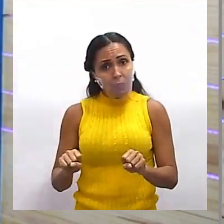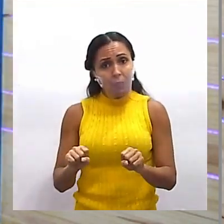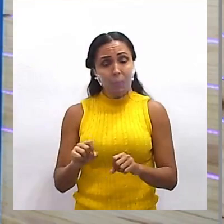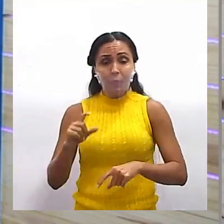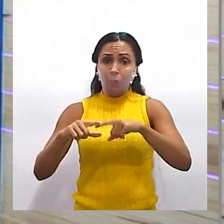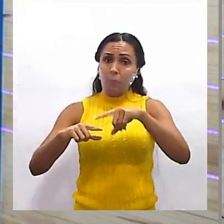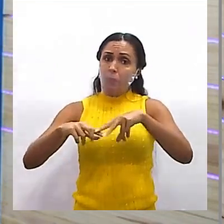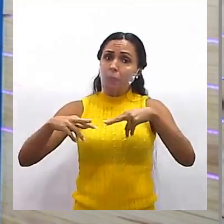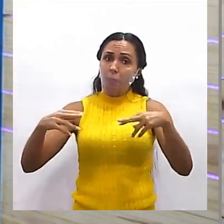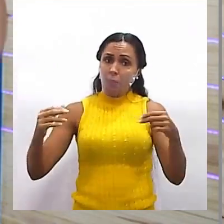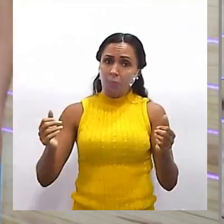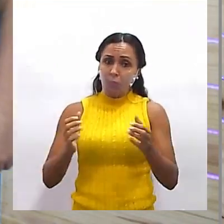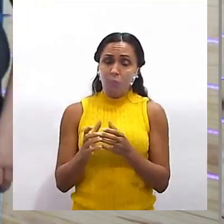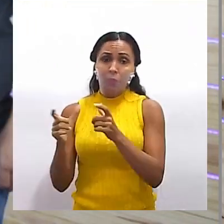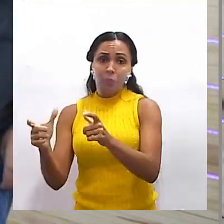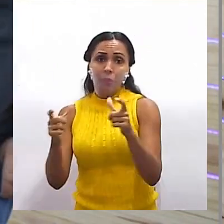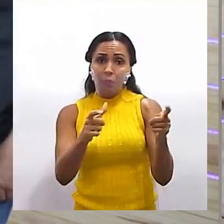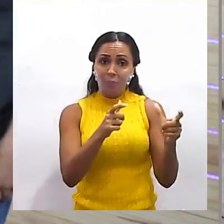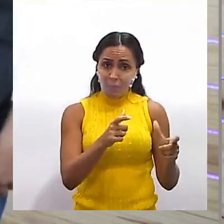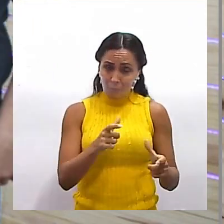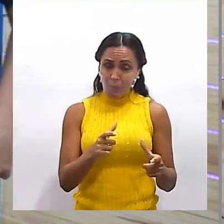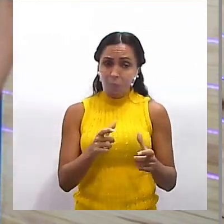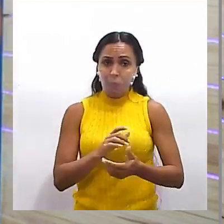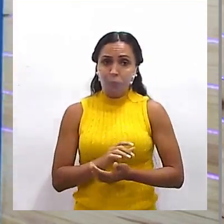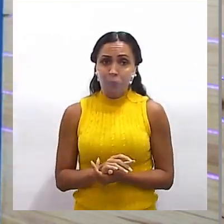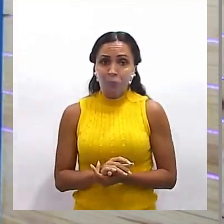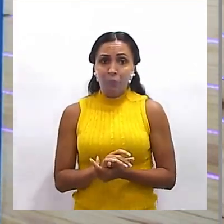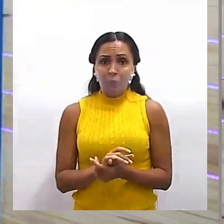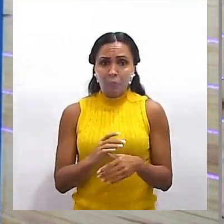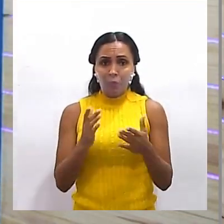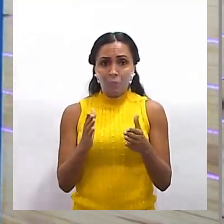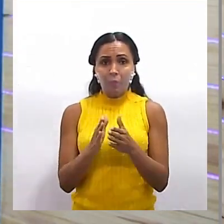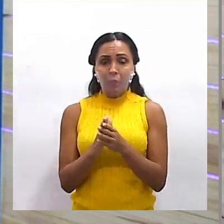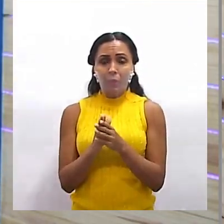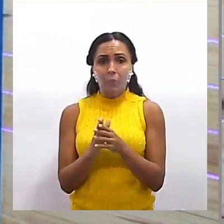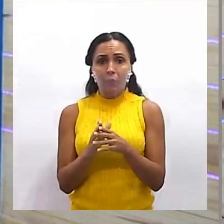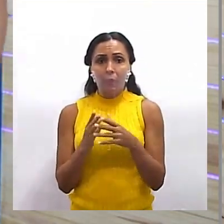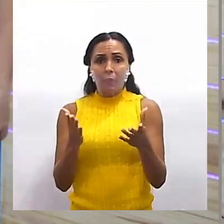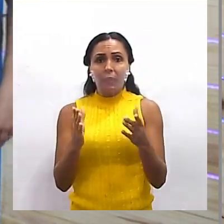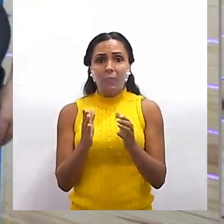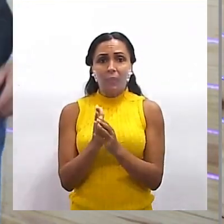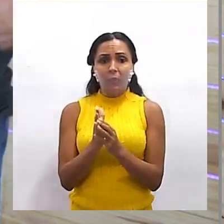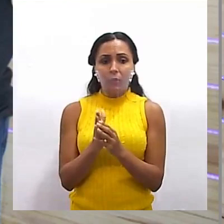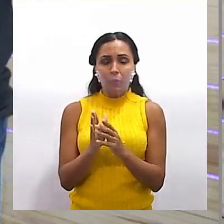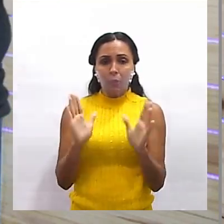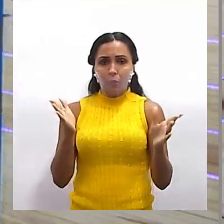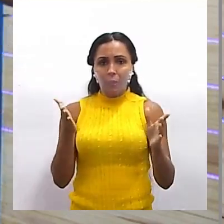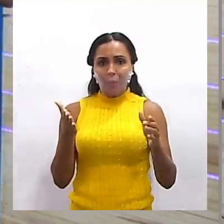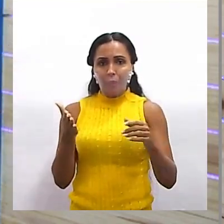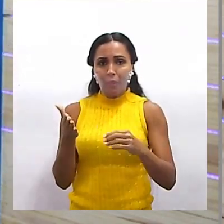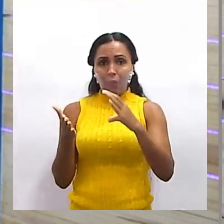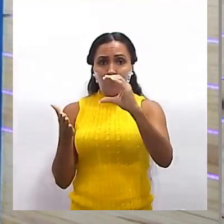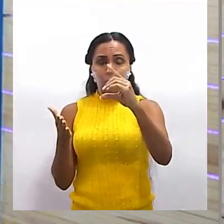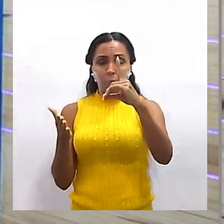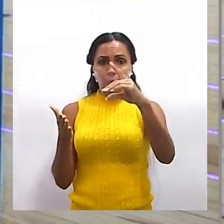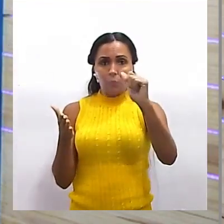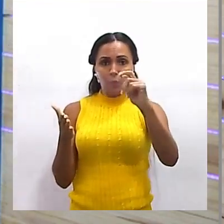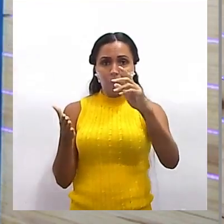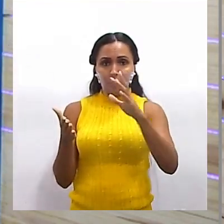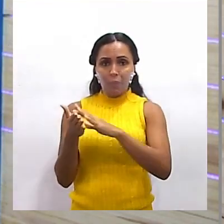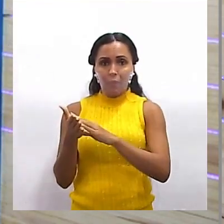né? Sistema de localização dos produtos no estoque através do código de barras. Como eu falei aqui do